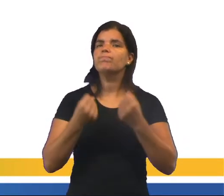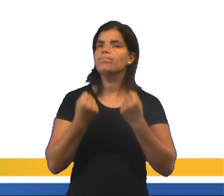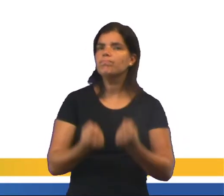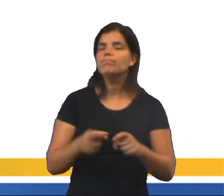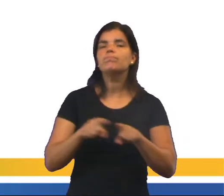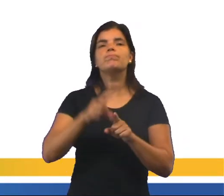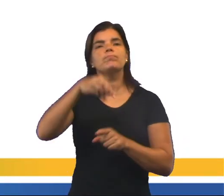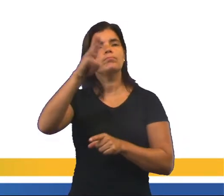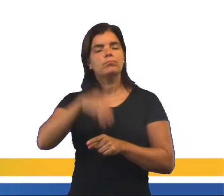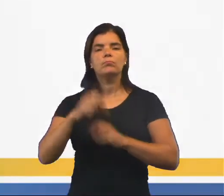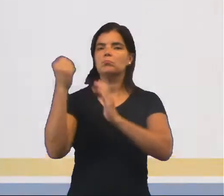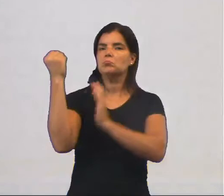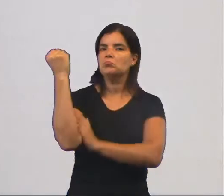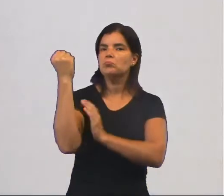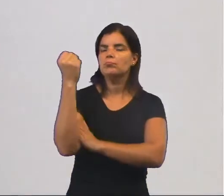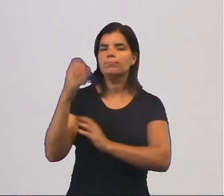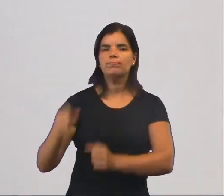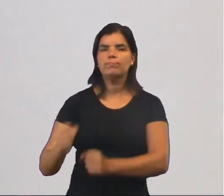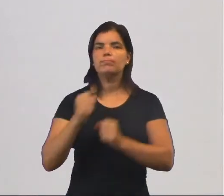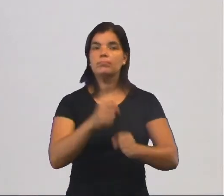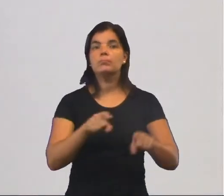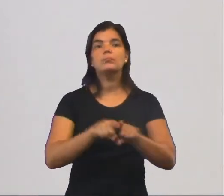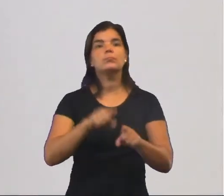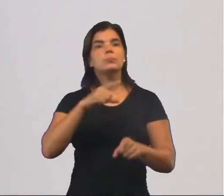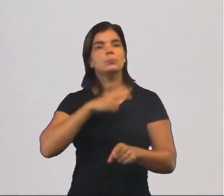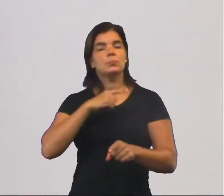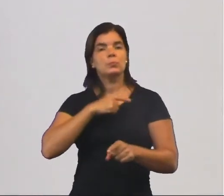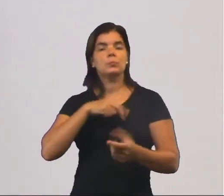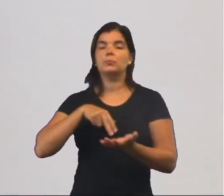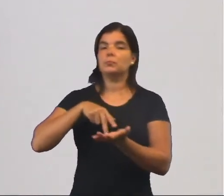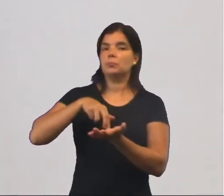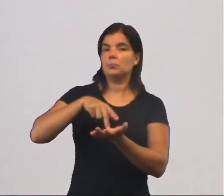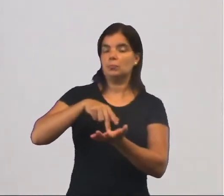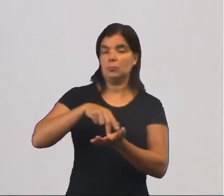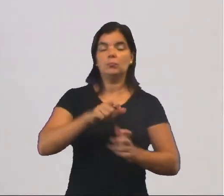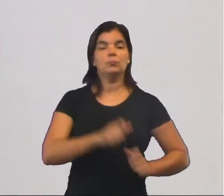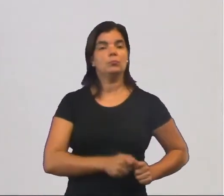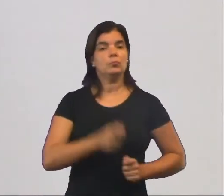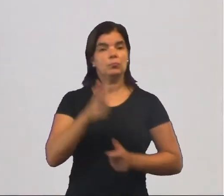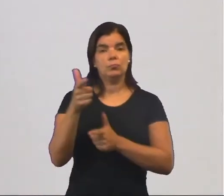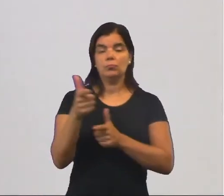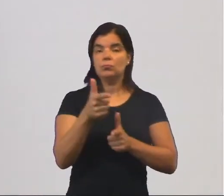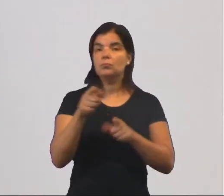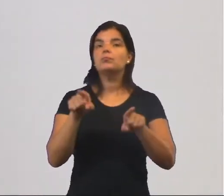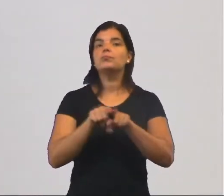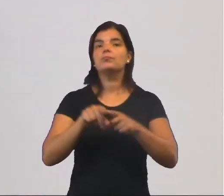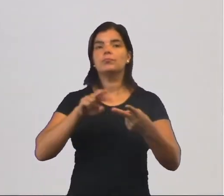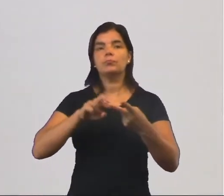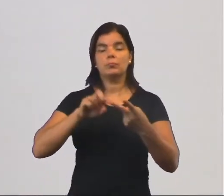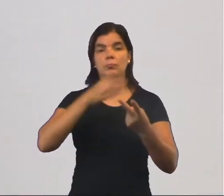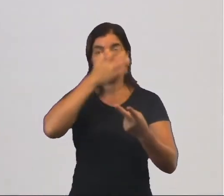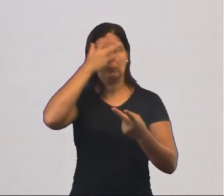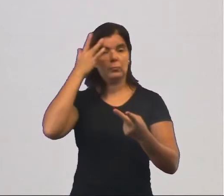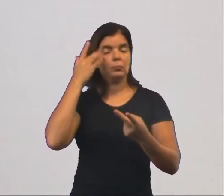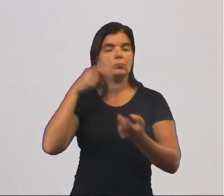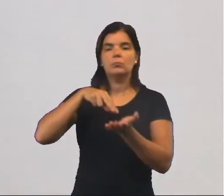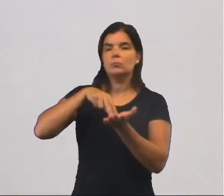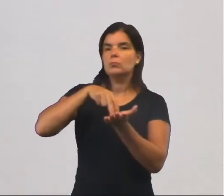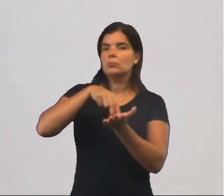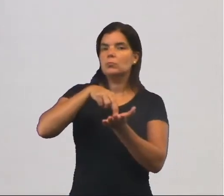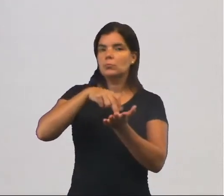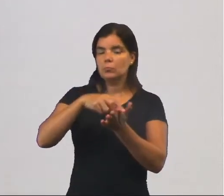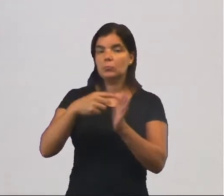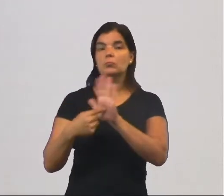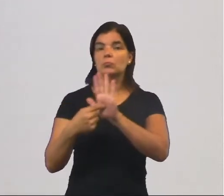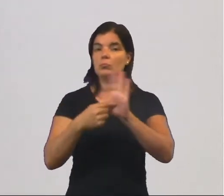mostrarem quem era a potência mais poderosa. Nós tivemos desfiles de armas, nós tivemos desfiles de mísseis para que eles